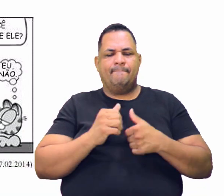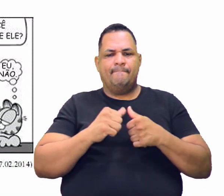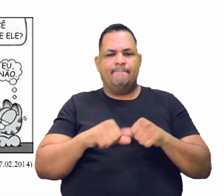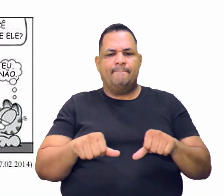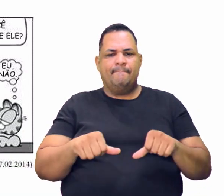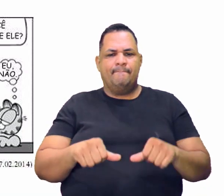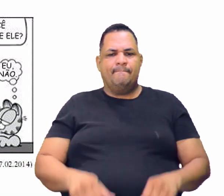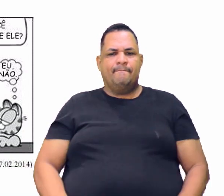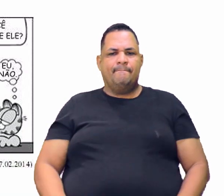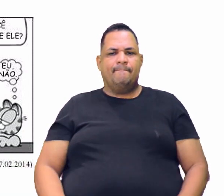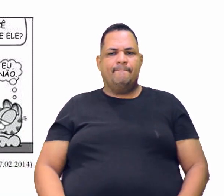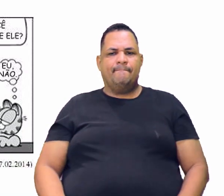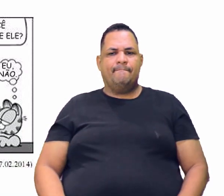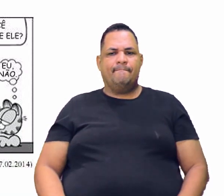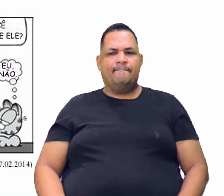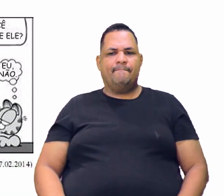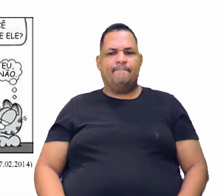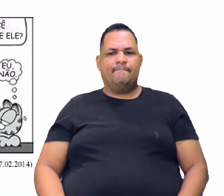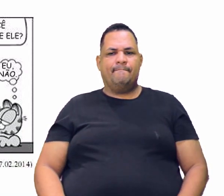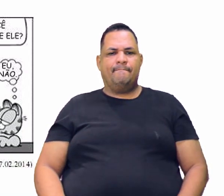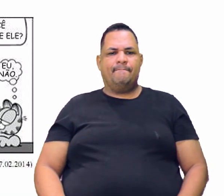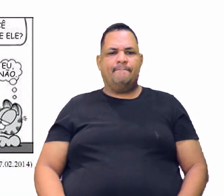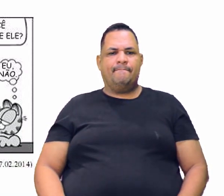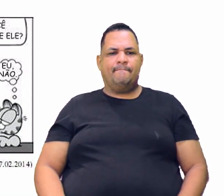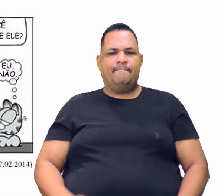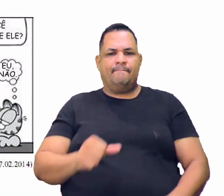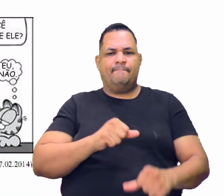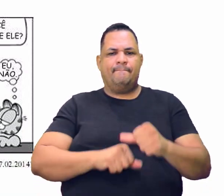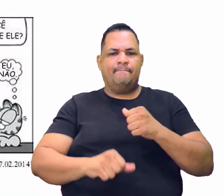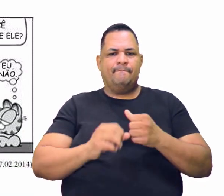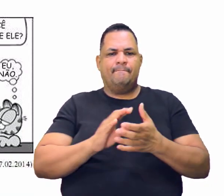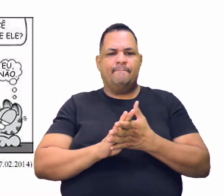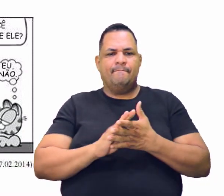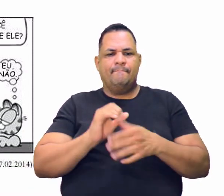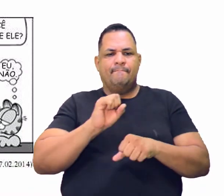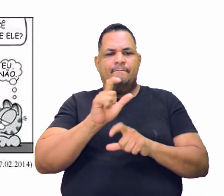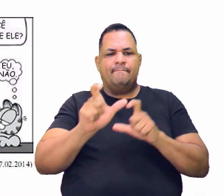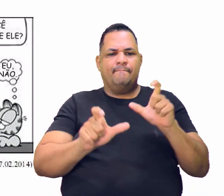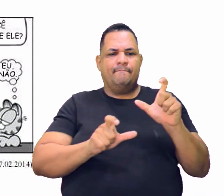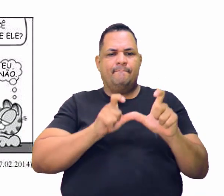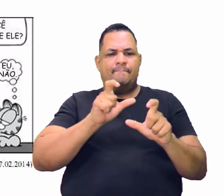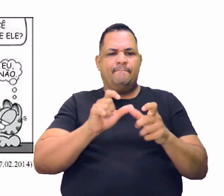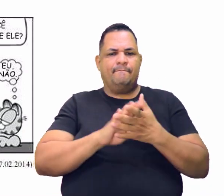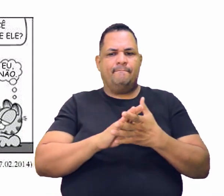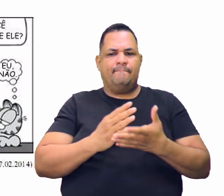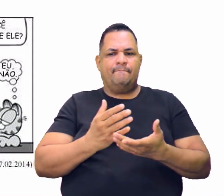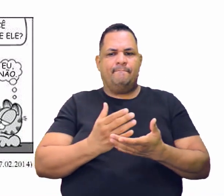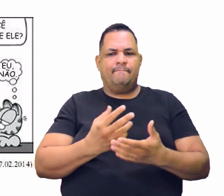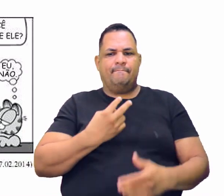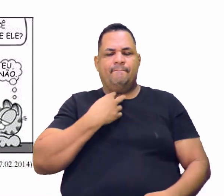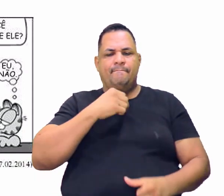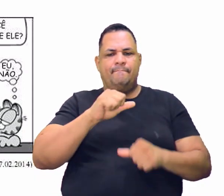ficaram. Então, ó, troquei pelo somente e advérbio. Aí fica invariável.